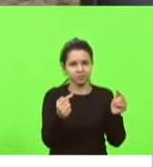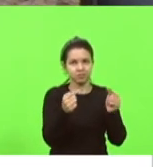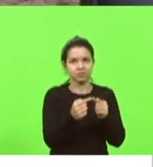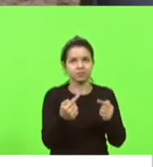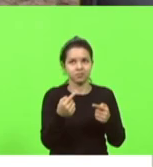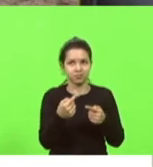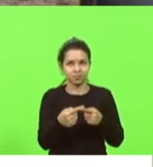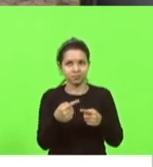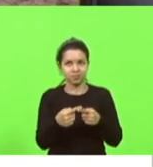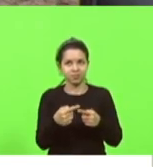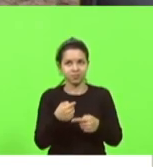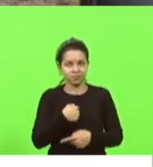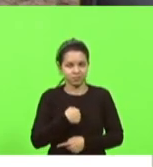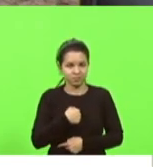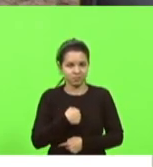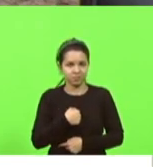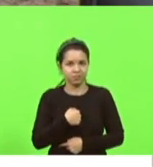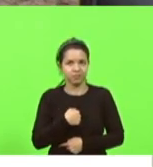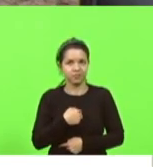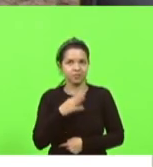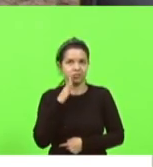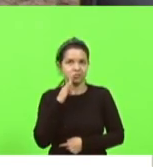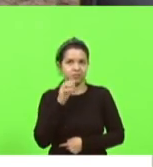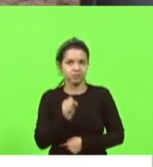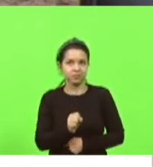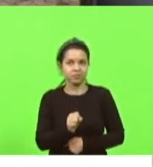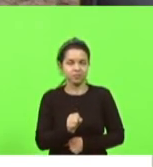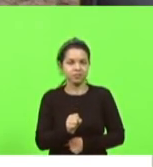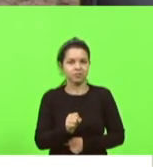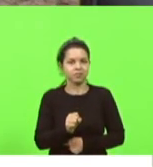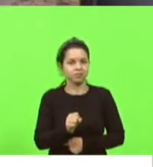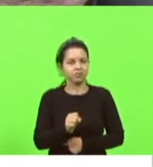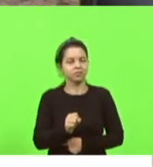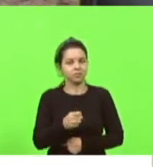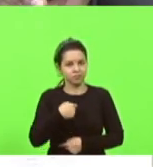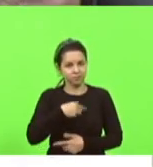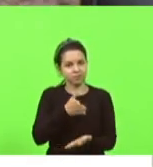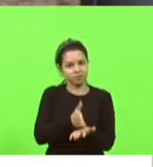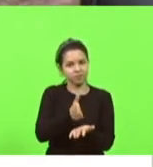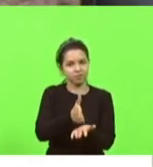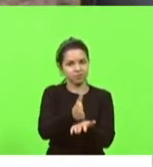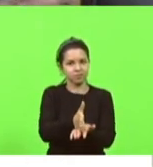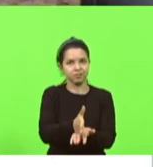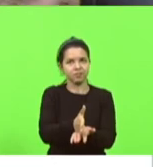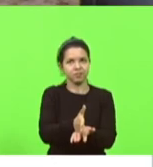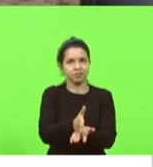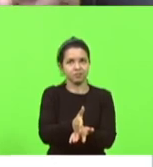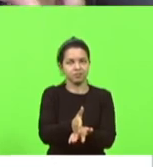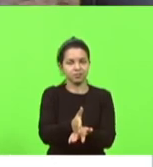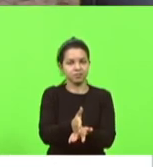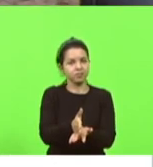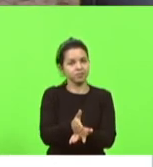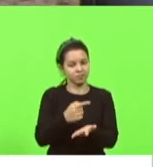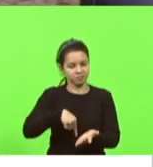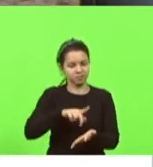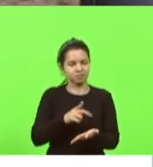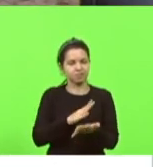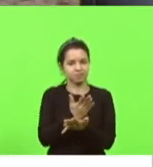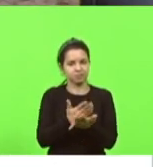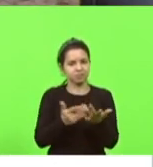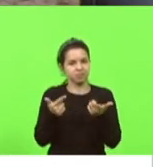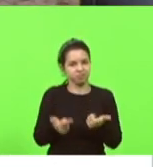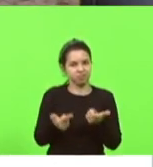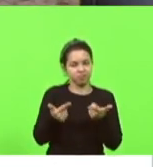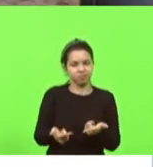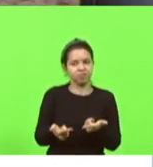coerência que eu e o Bruno seguimos aqui, somos os chatos, né? Agora eu vou cobrar do deputado Ivan Nats que siga e não vote a